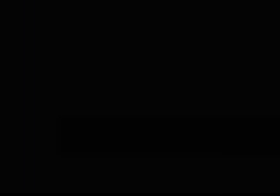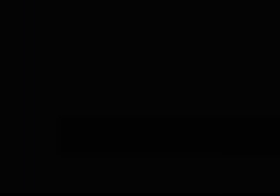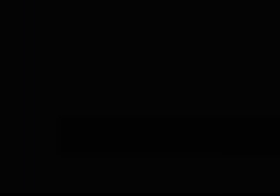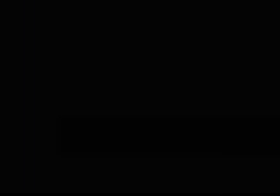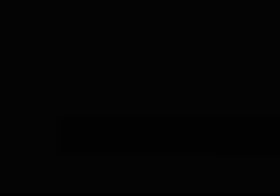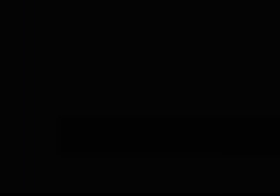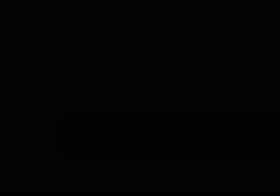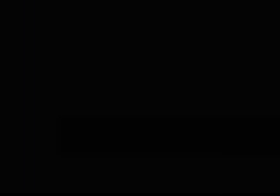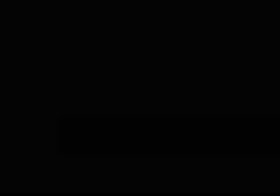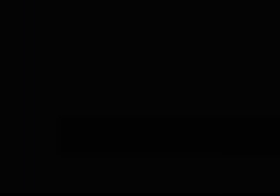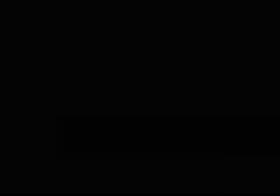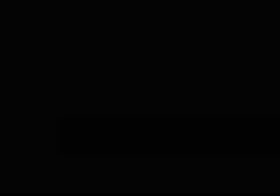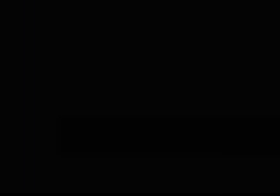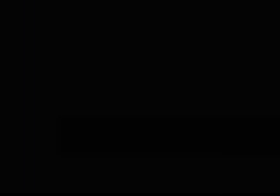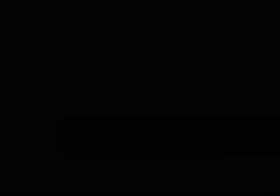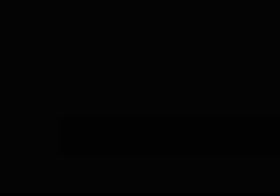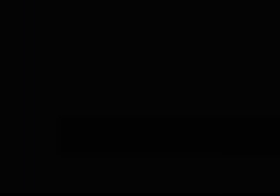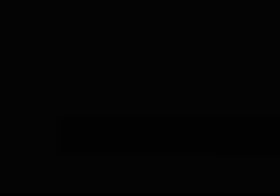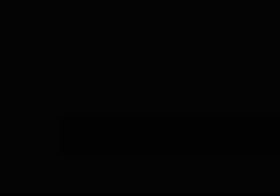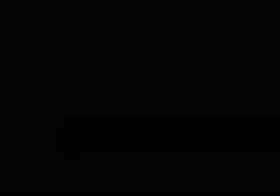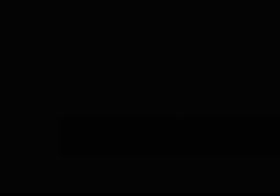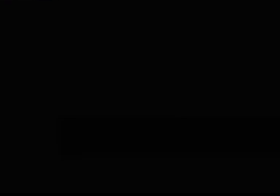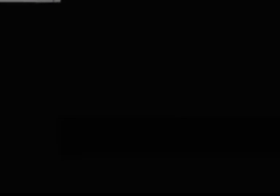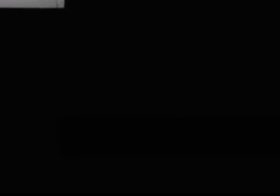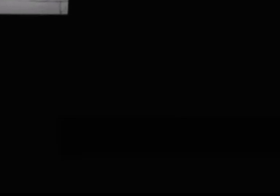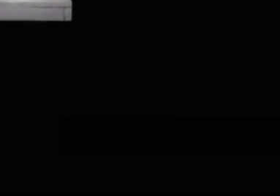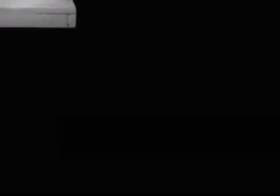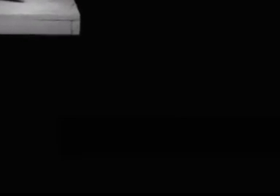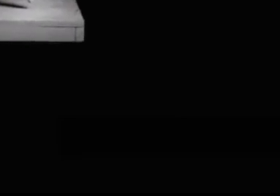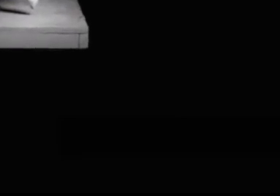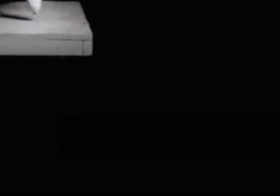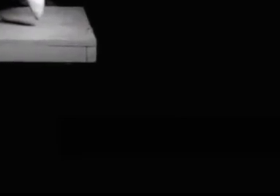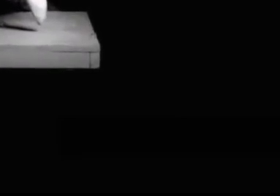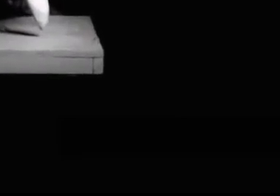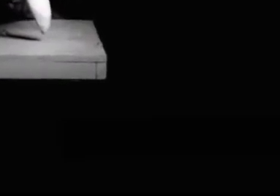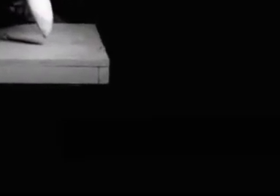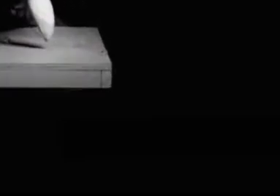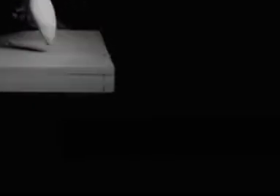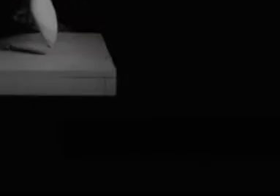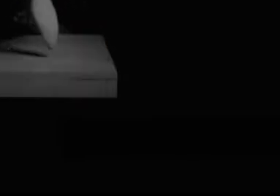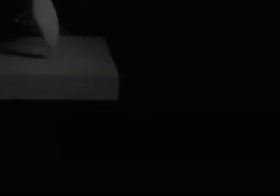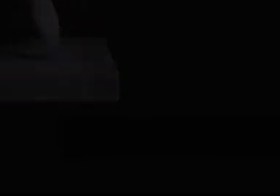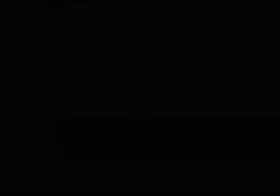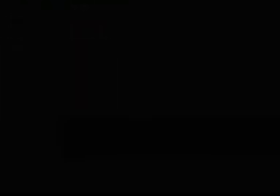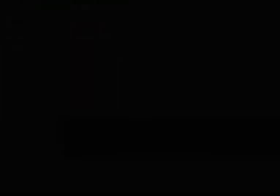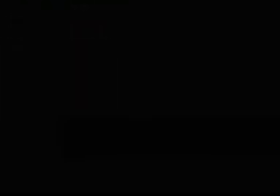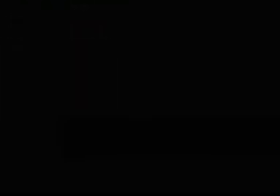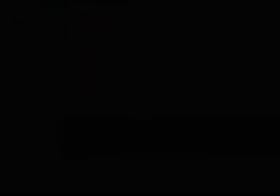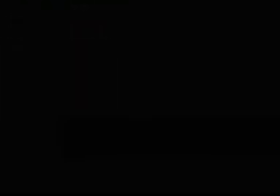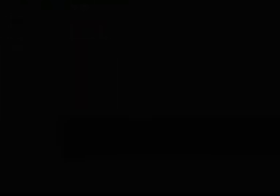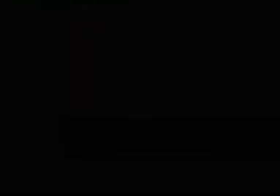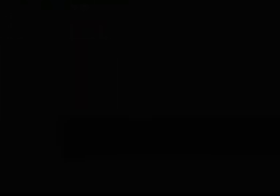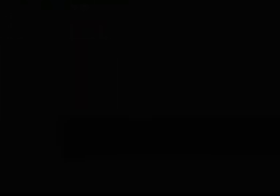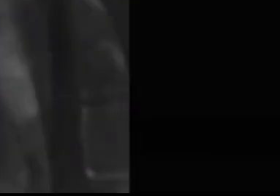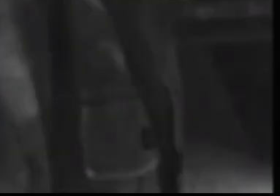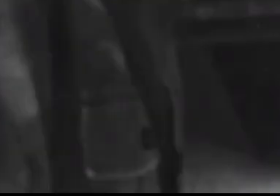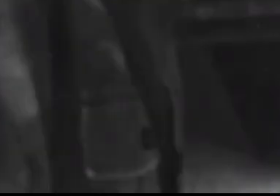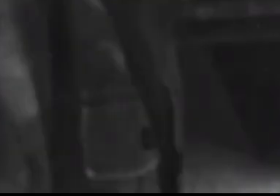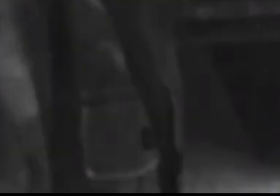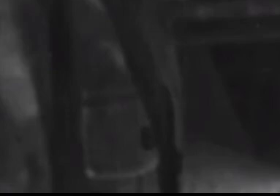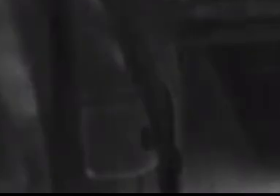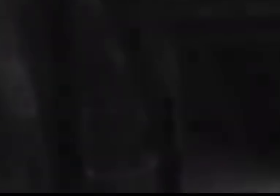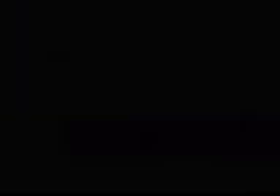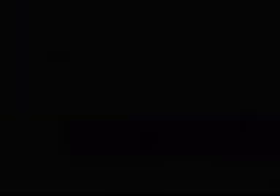o Giramundo foi criado em 1970 em Belo Horizonte pelo o Álvaro Apocalypse Terezinha Veloso